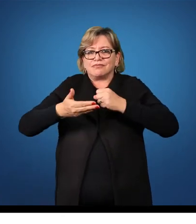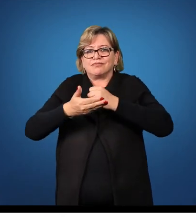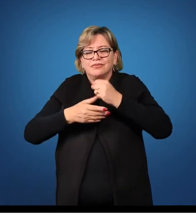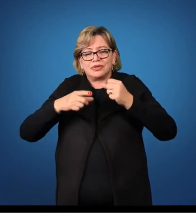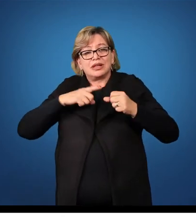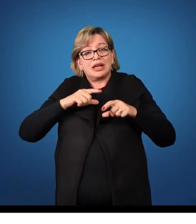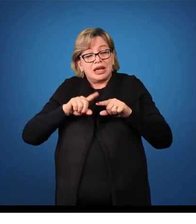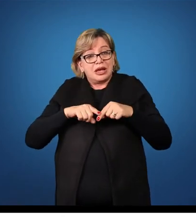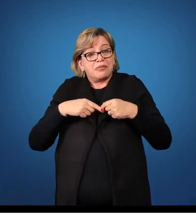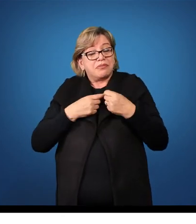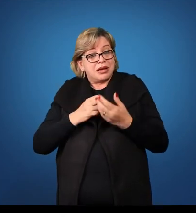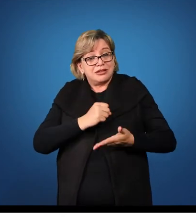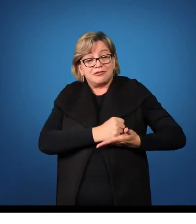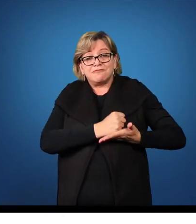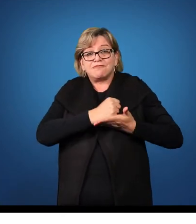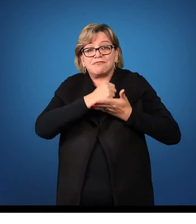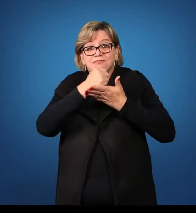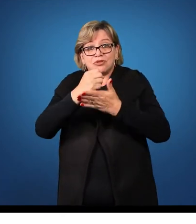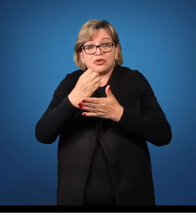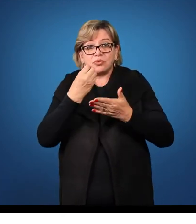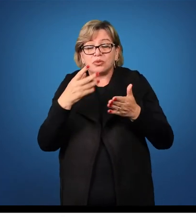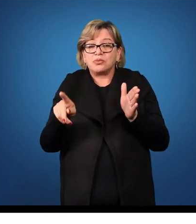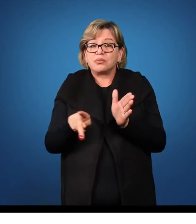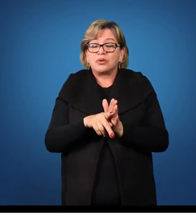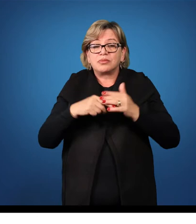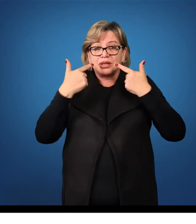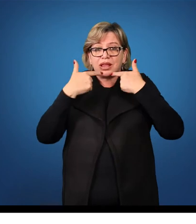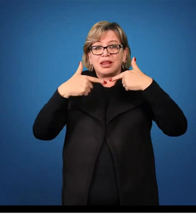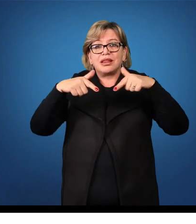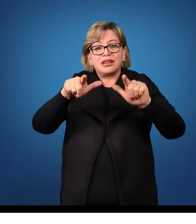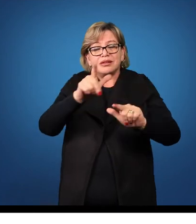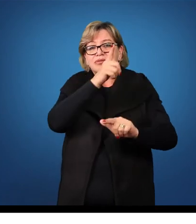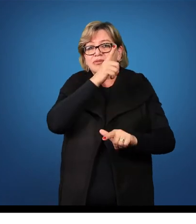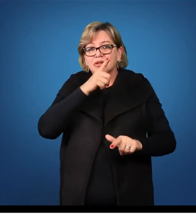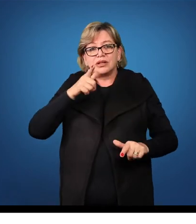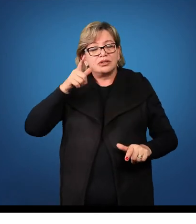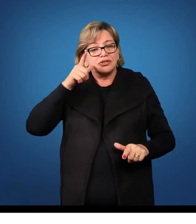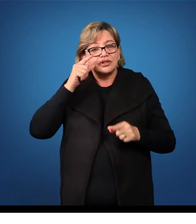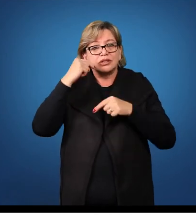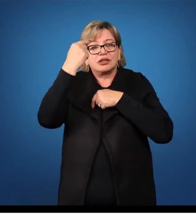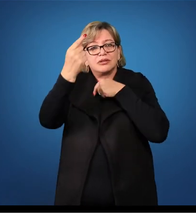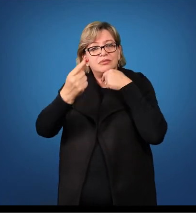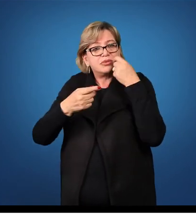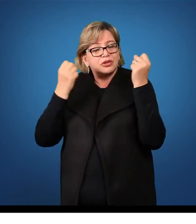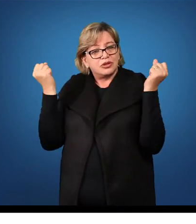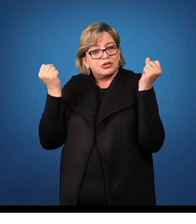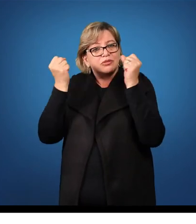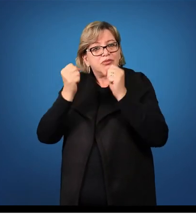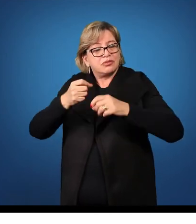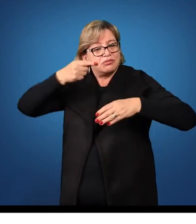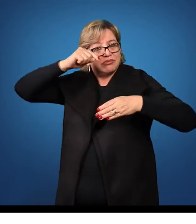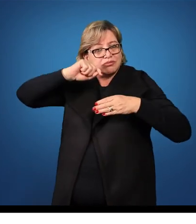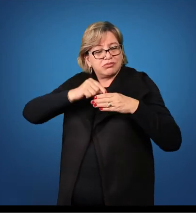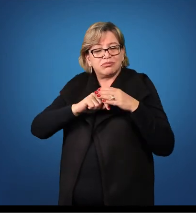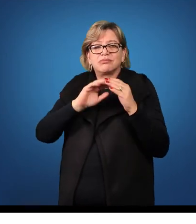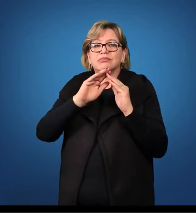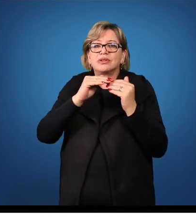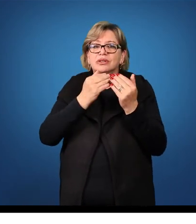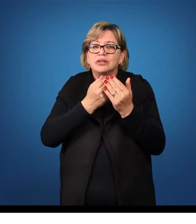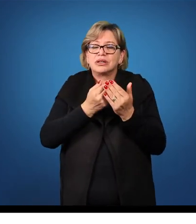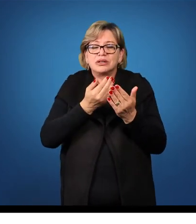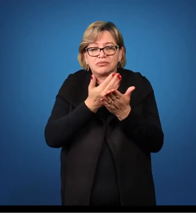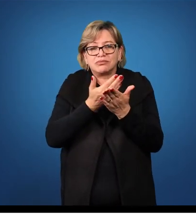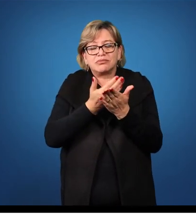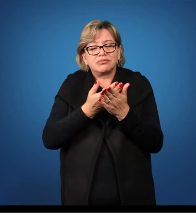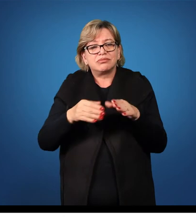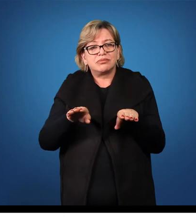fundamentada assim dá respeito da língua latina o que dá pra você pra se aprofundar um pouco mais nos estudos e para